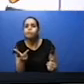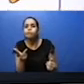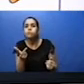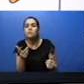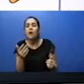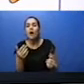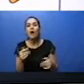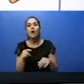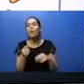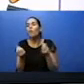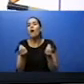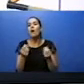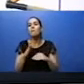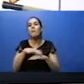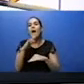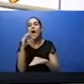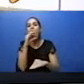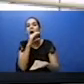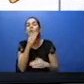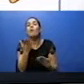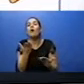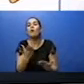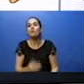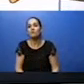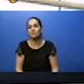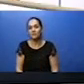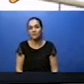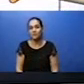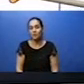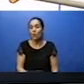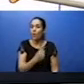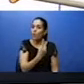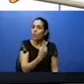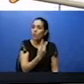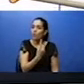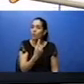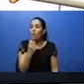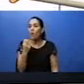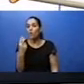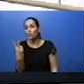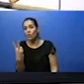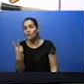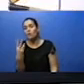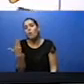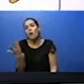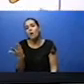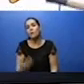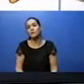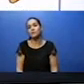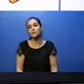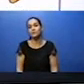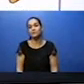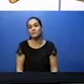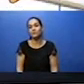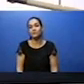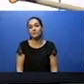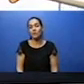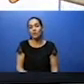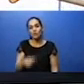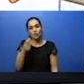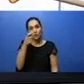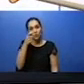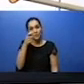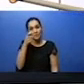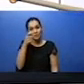dessa madeira vai ser mais rápida? Será que é na situação 1 ou na situação 2? Então, se a gente observar a